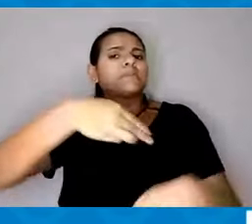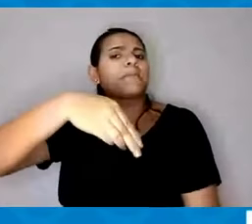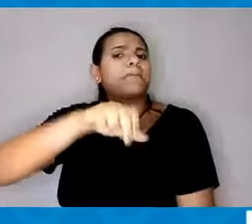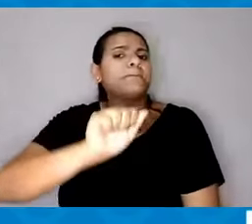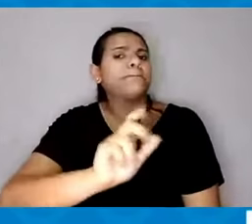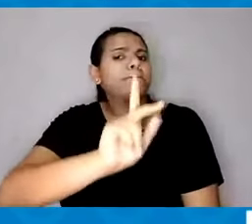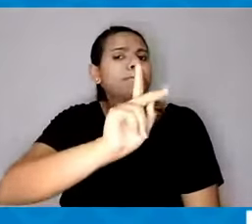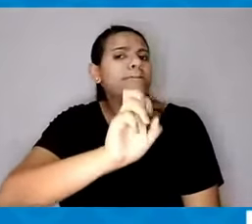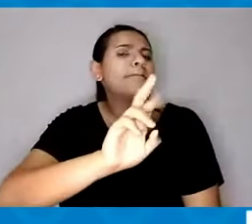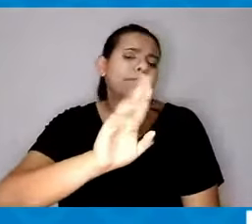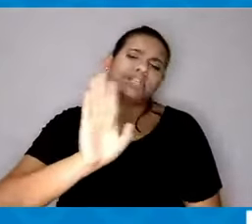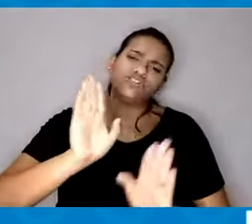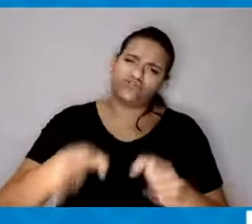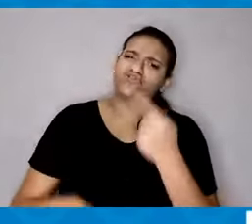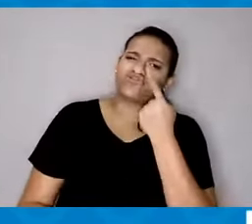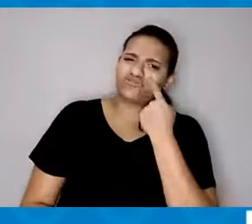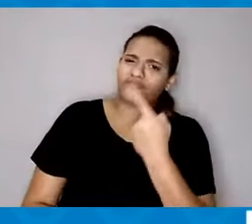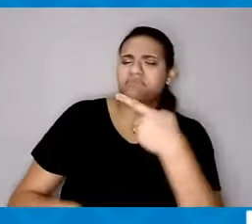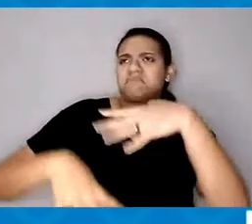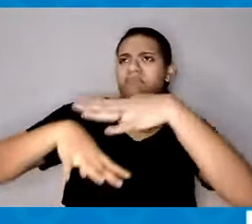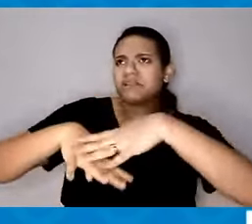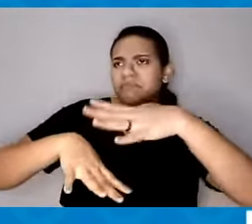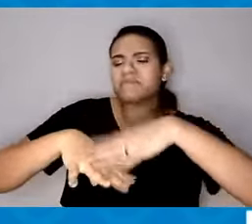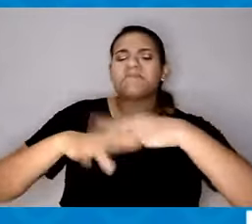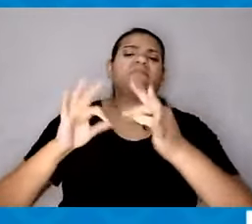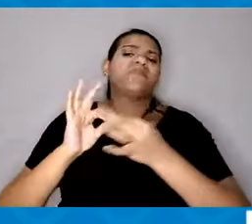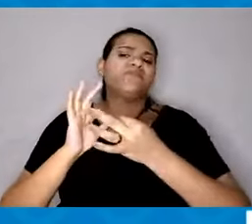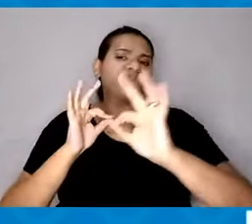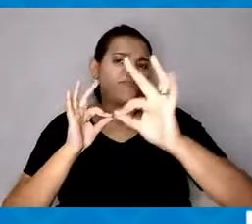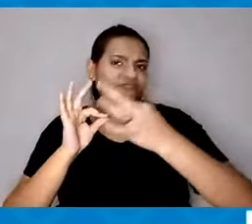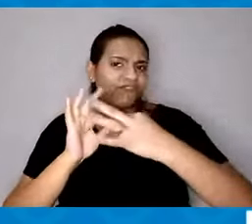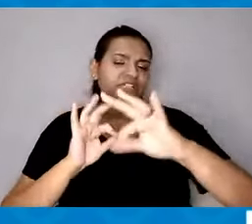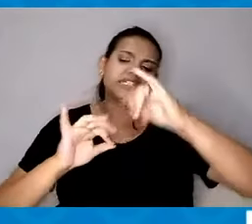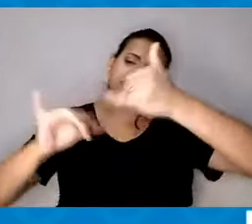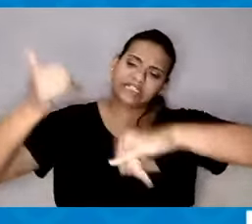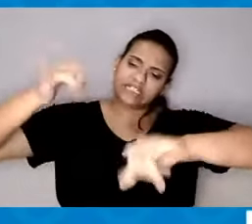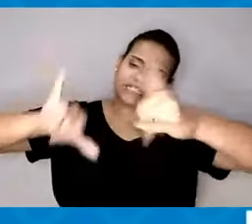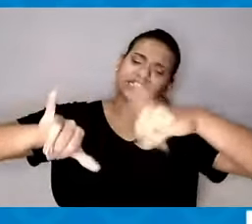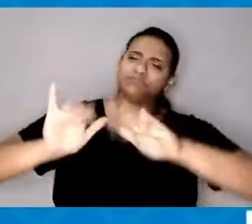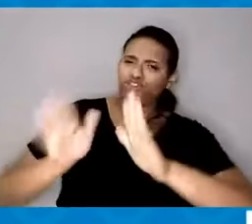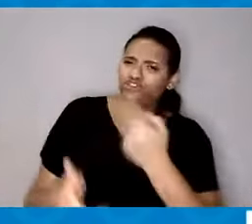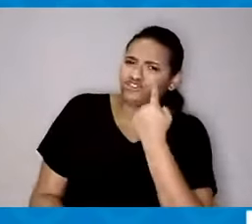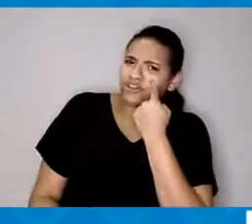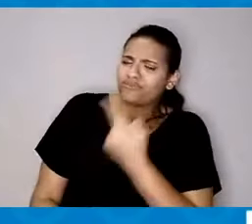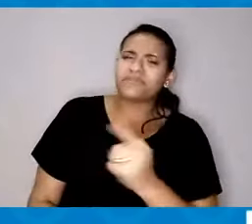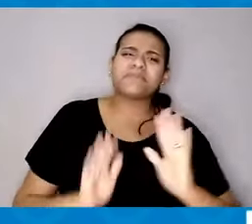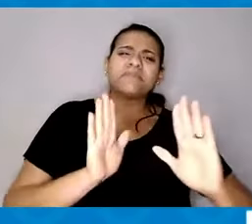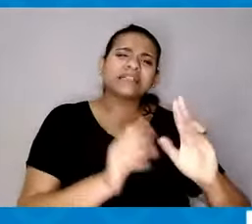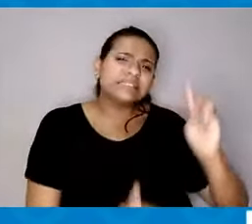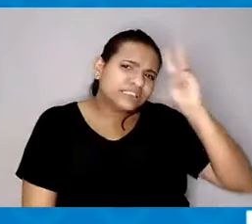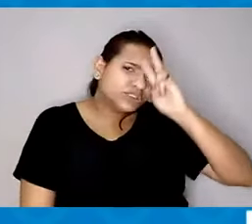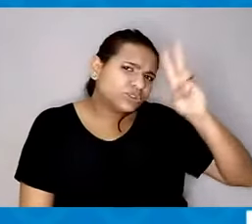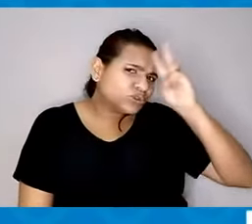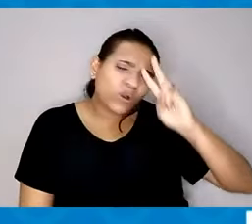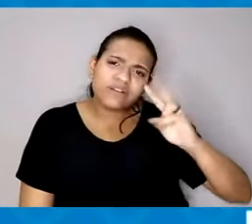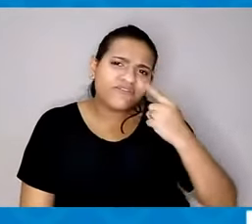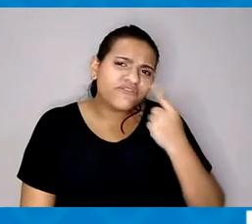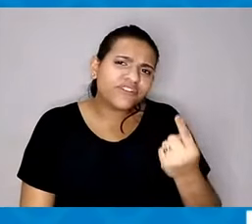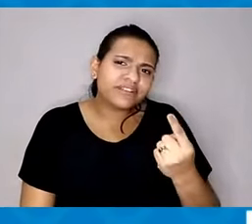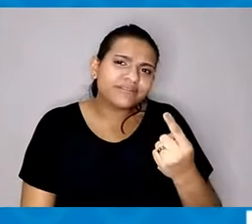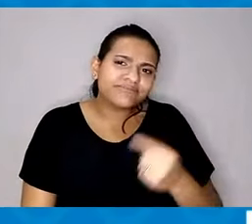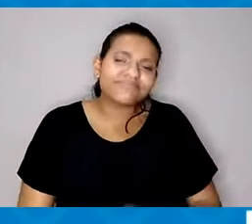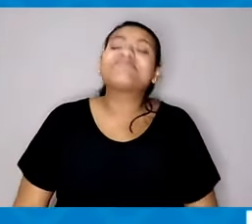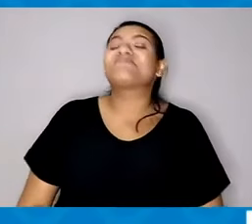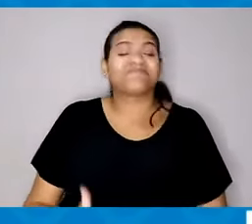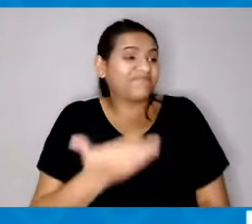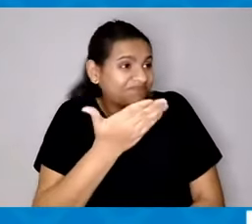matemática, física e química. De forma alguma, coincidentemente, eu encerrei meu comentário anterior, por